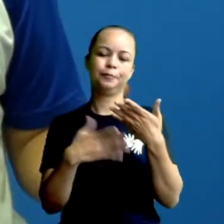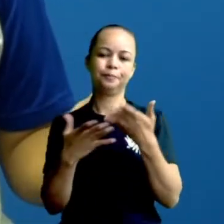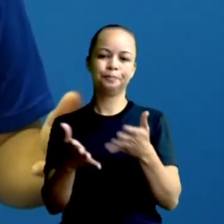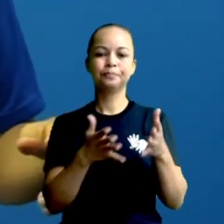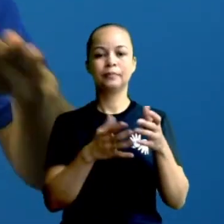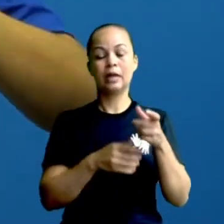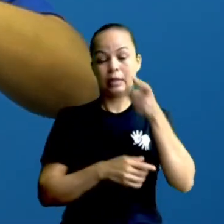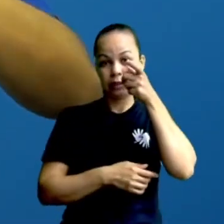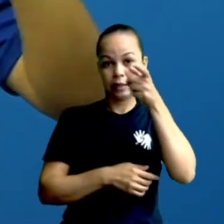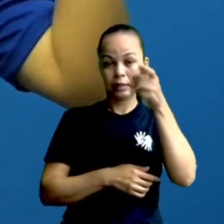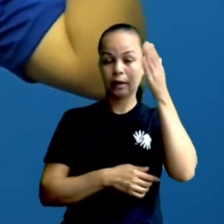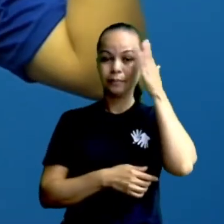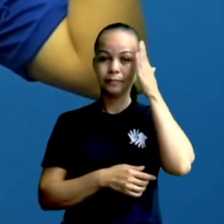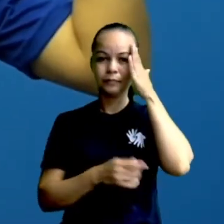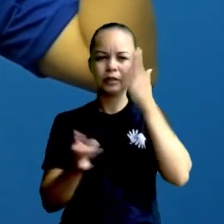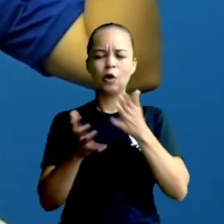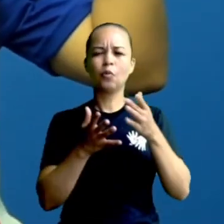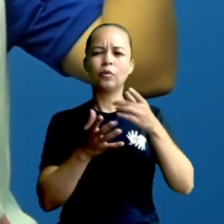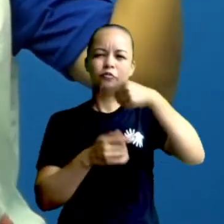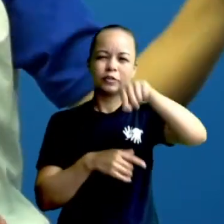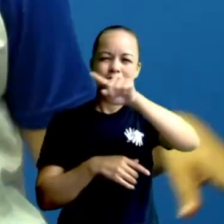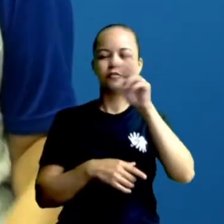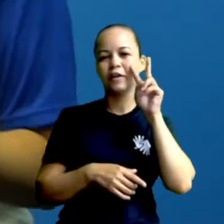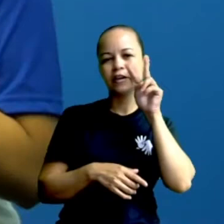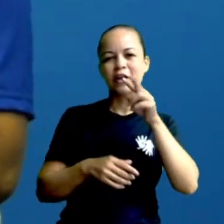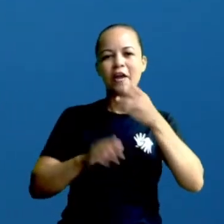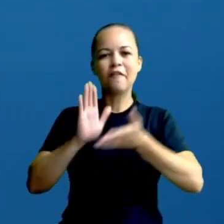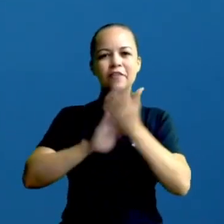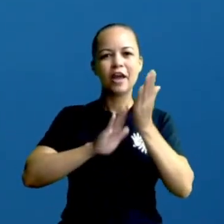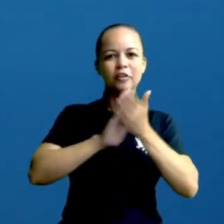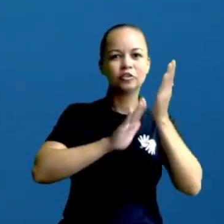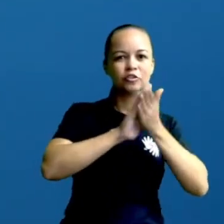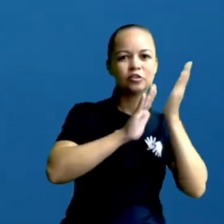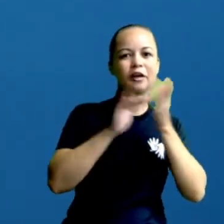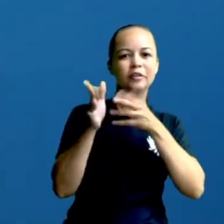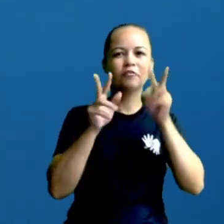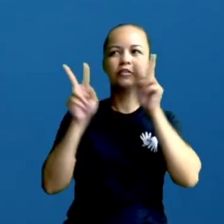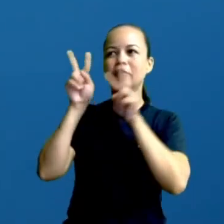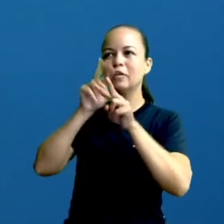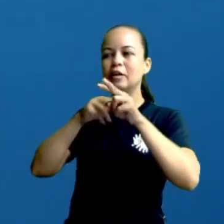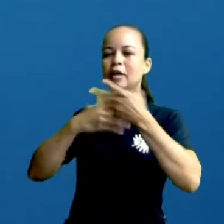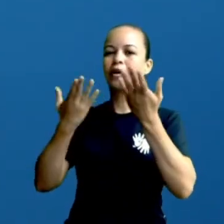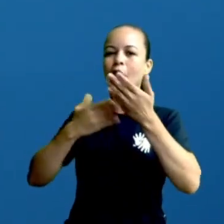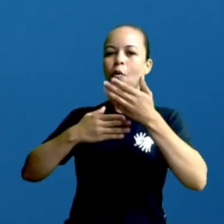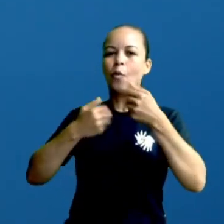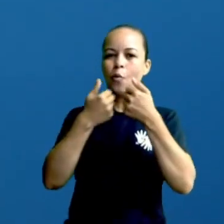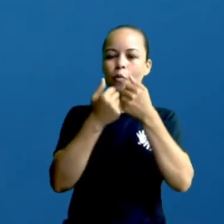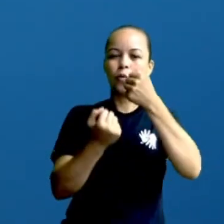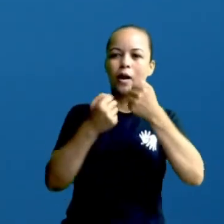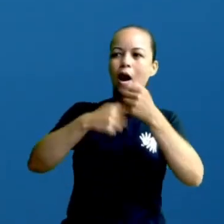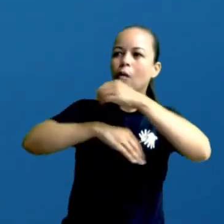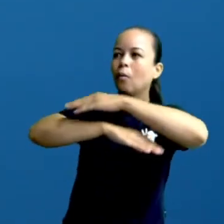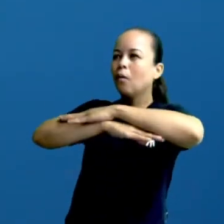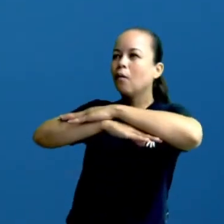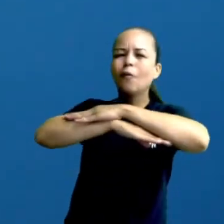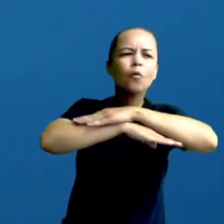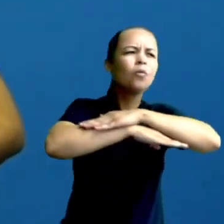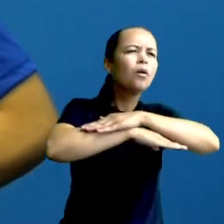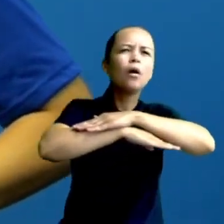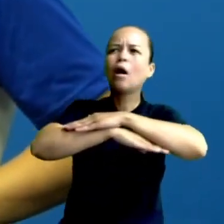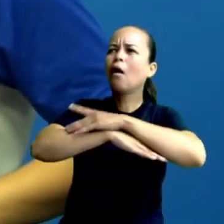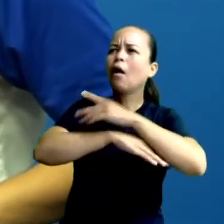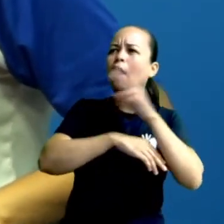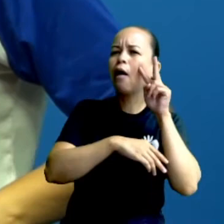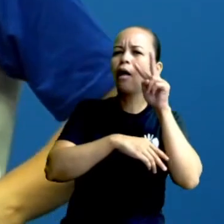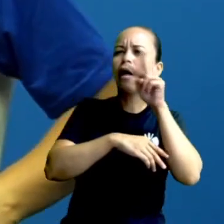interessante a gente compreender. Quando vocês estiverem viajando aí agora, vocês ficam o tempo todo olhando assim na janelinha, dizendo, rapaz, é mesmo, olha onde tem uma casa